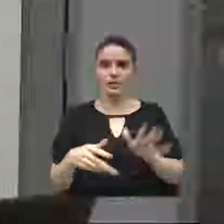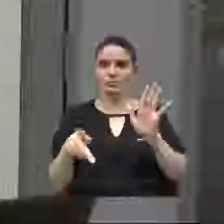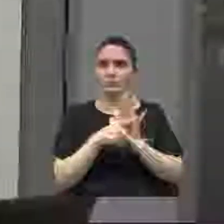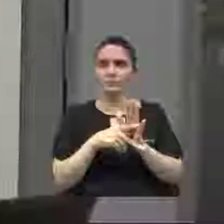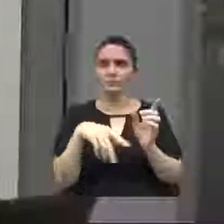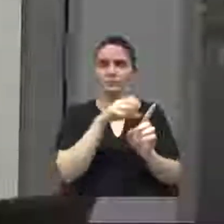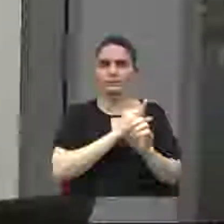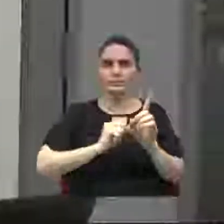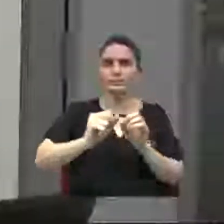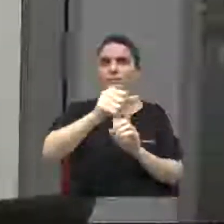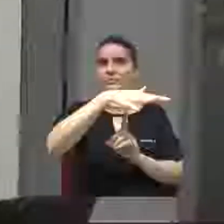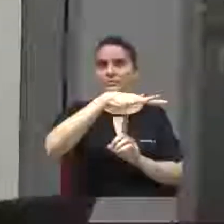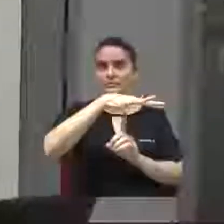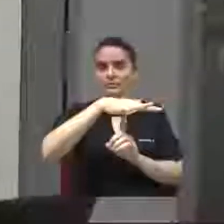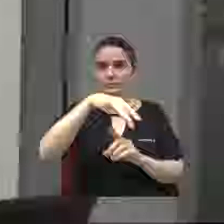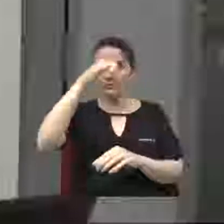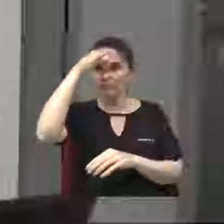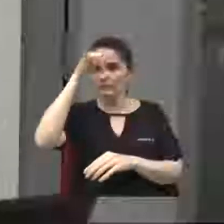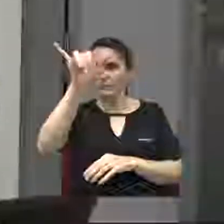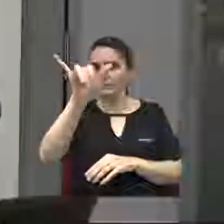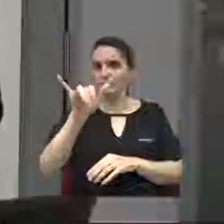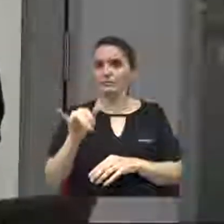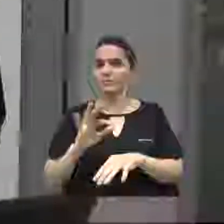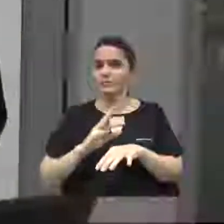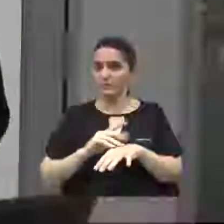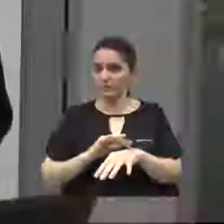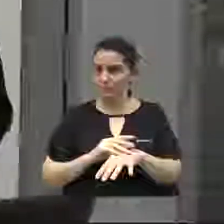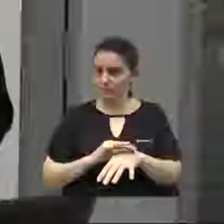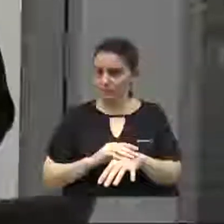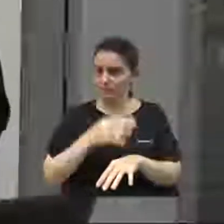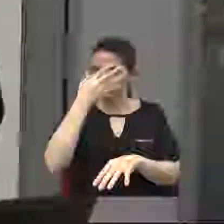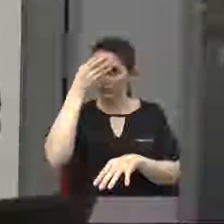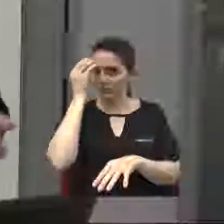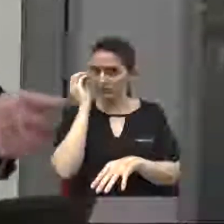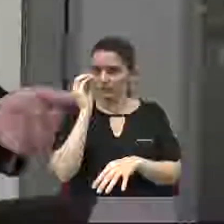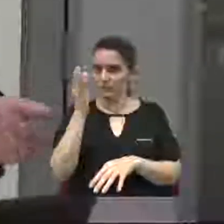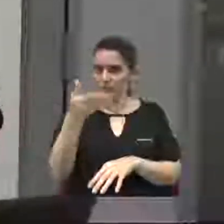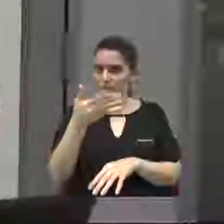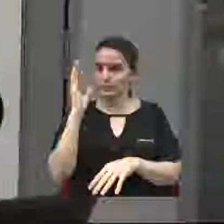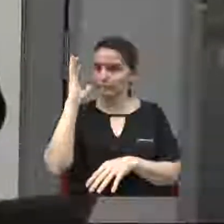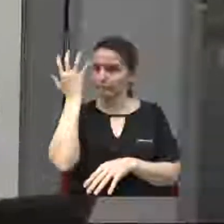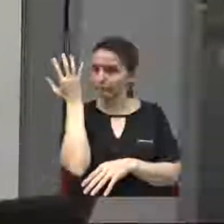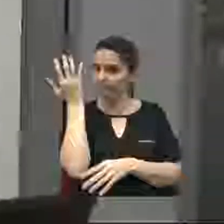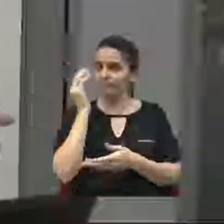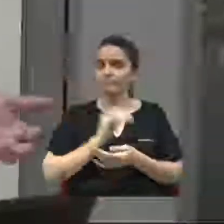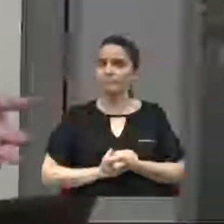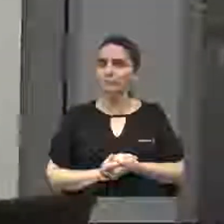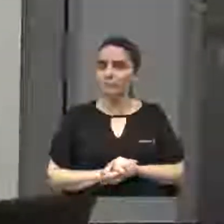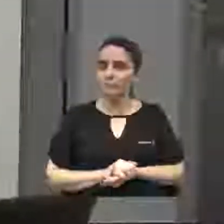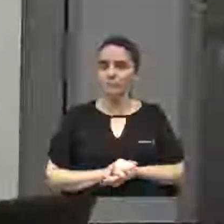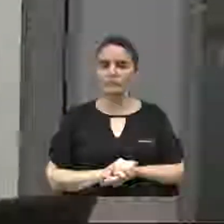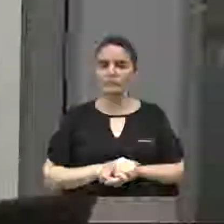importância relevante na prevenção de uma doença que hoje é presente. No Brasil hoje, vereador Helder, são